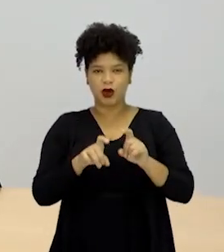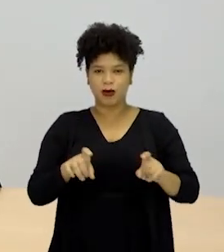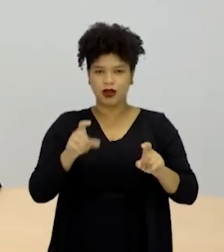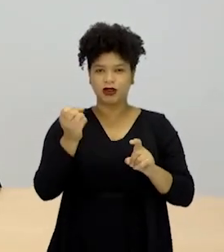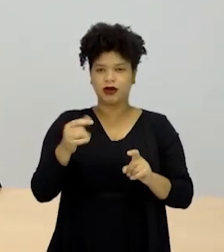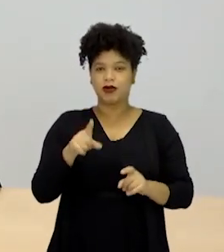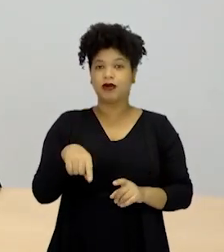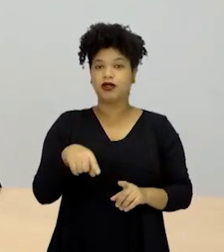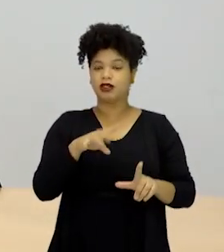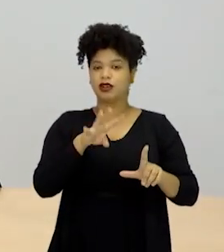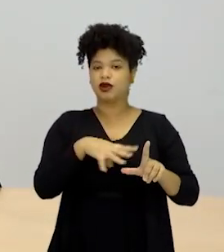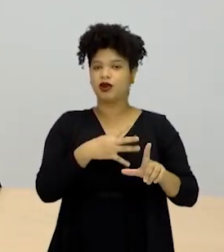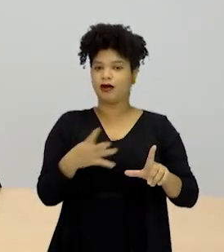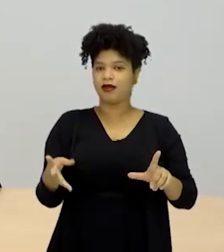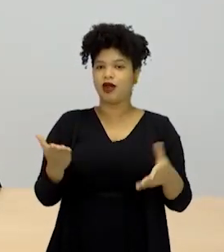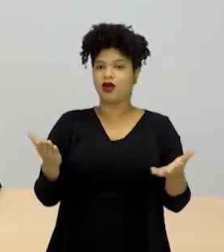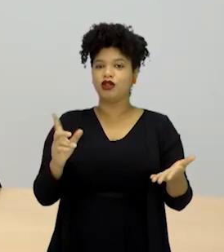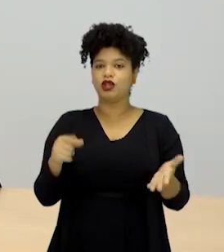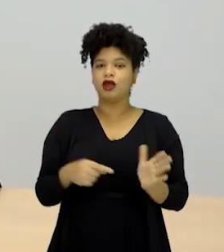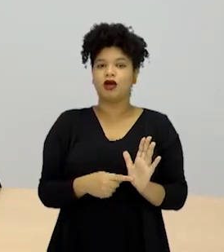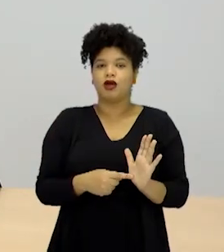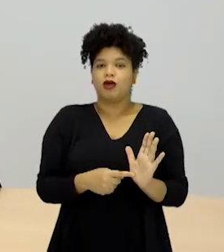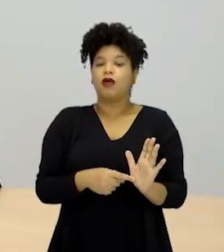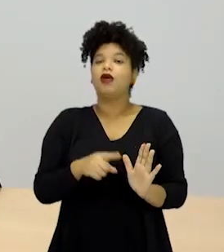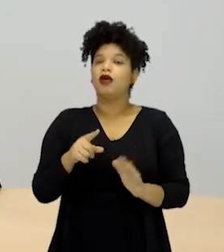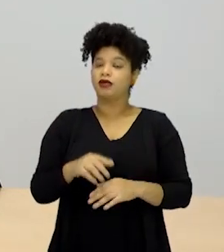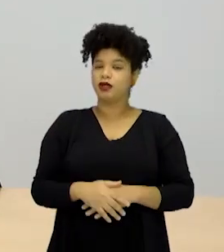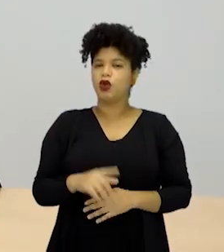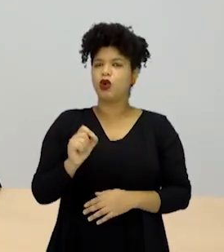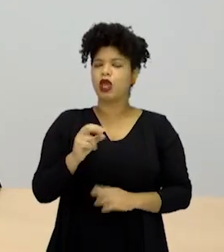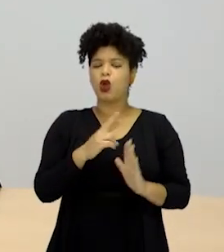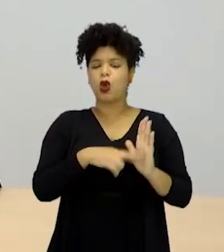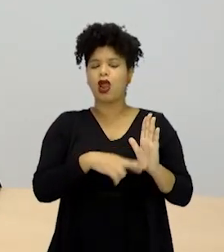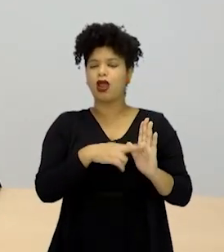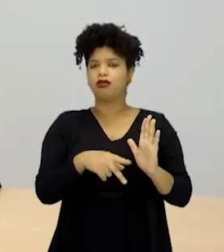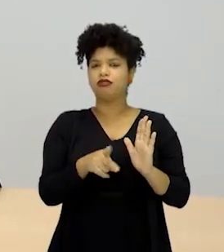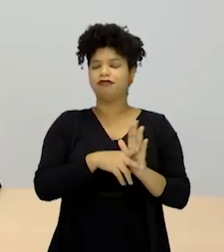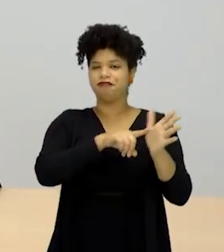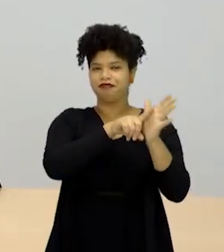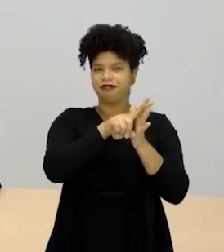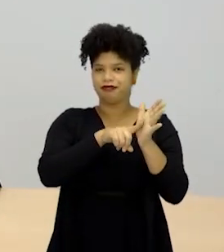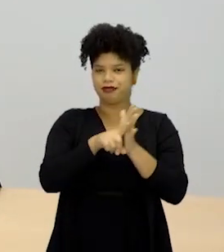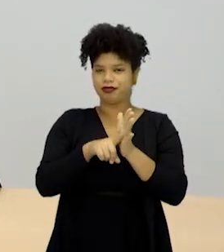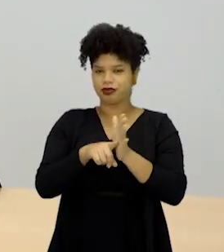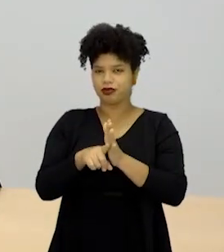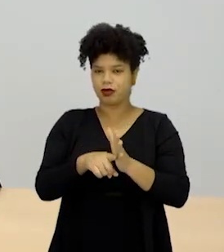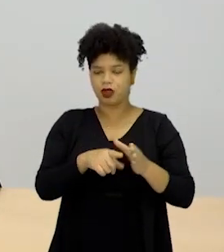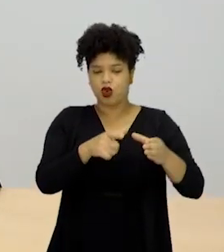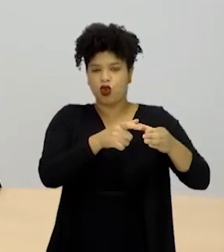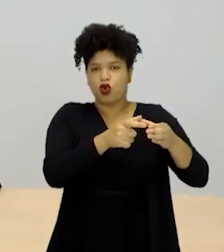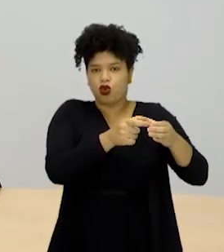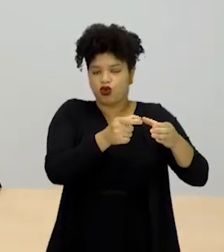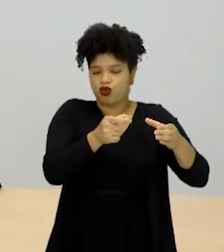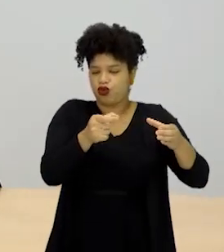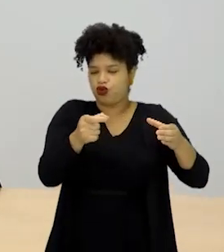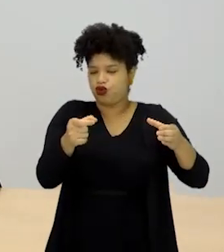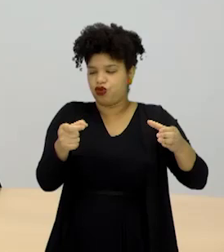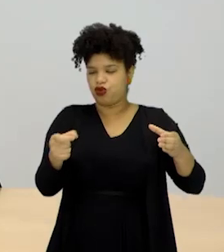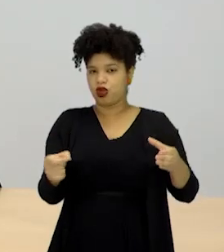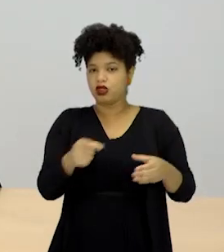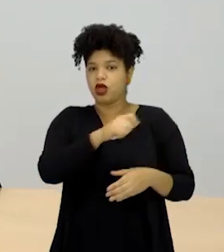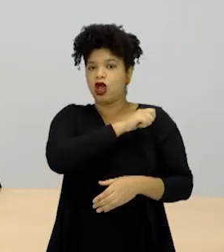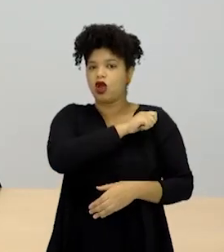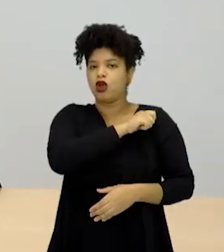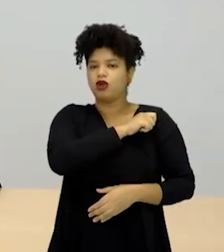Excel. Hoje chegou o dia da gente falar e mostrar para vocês o nosso relatório de pesquisas sobre os hábitos de leitura dos estudantes da